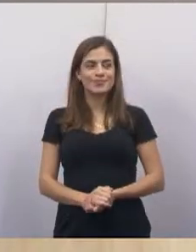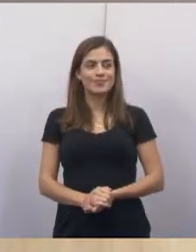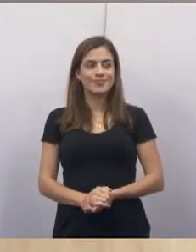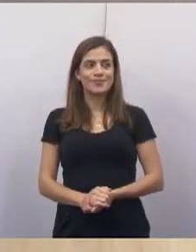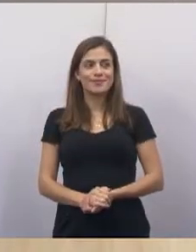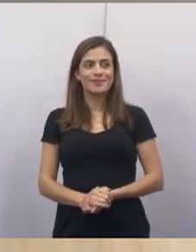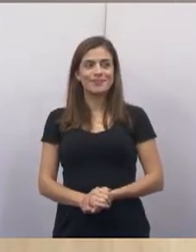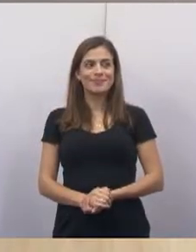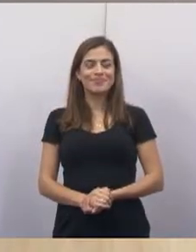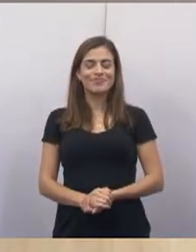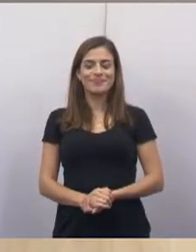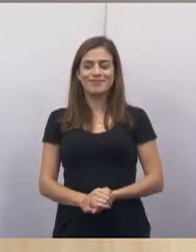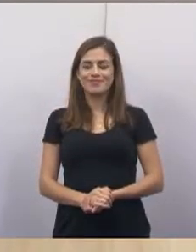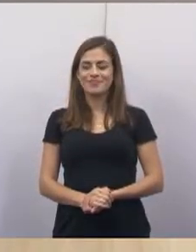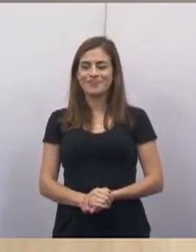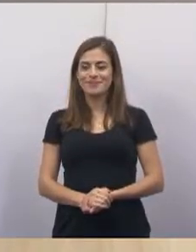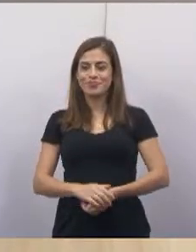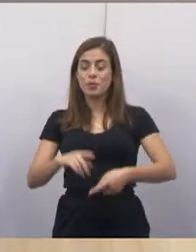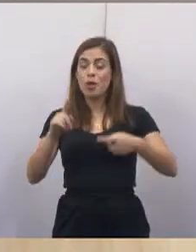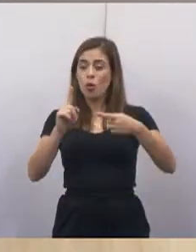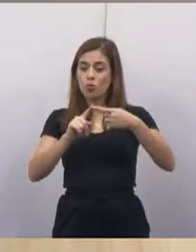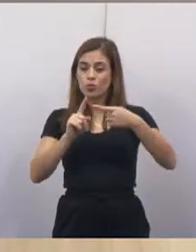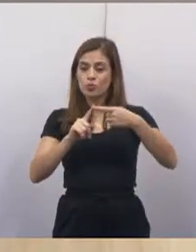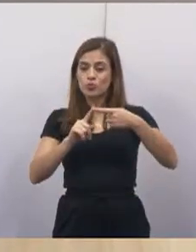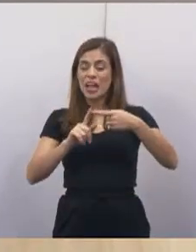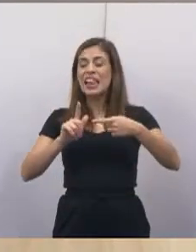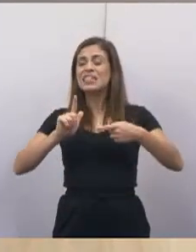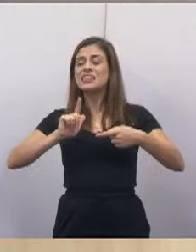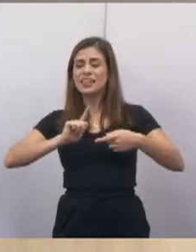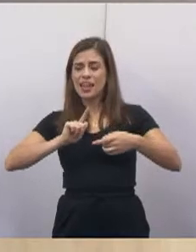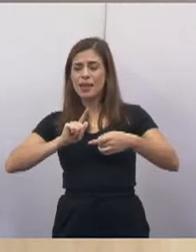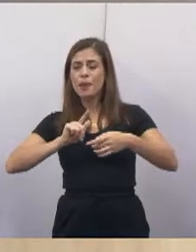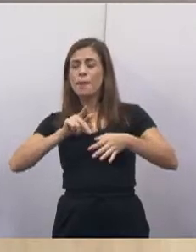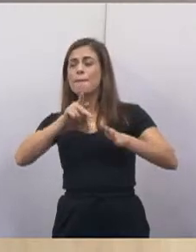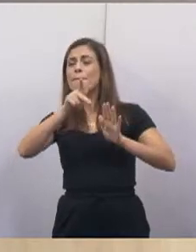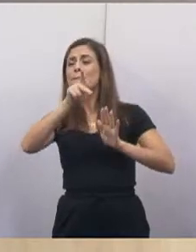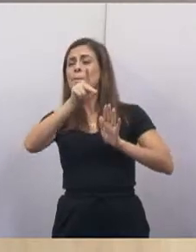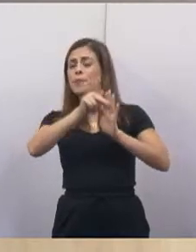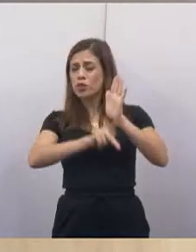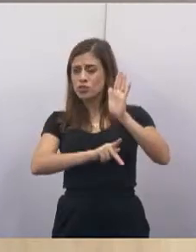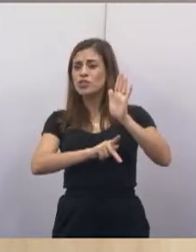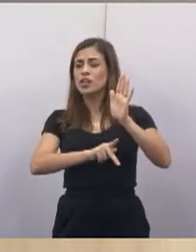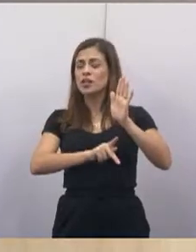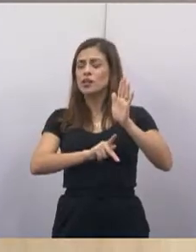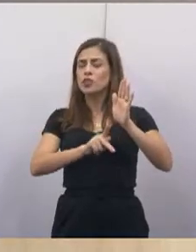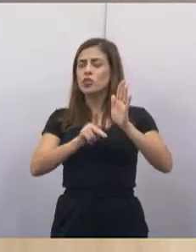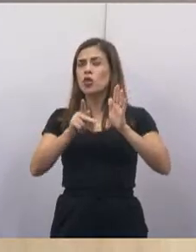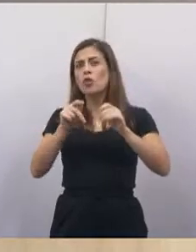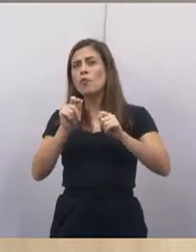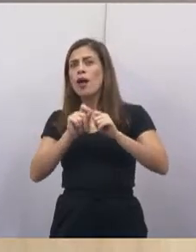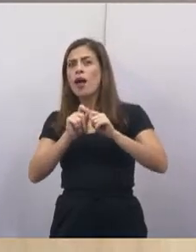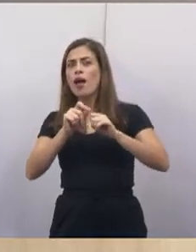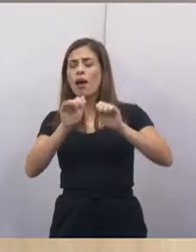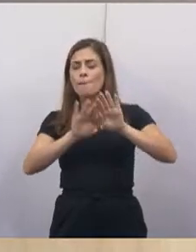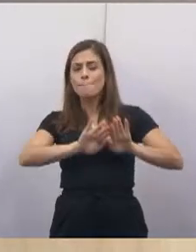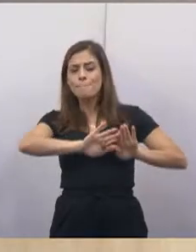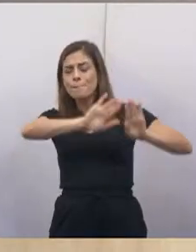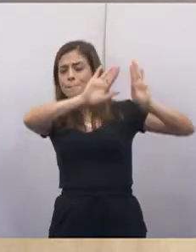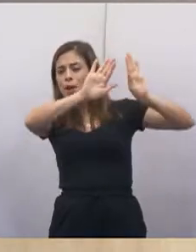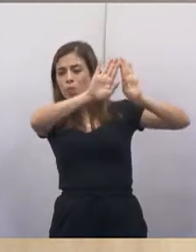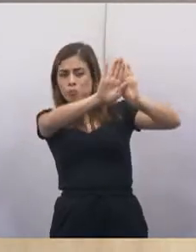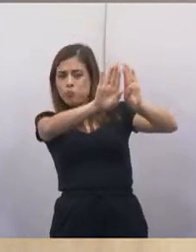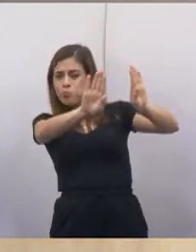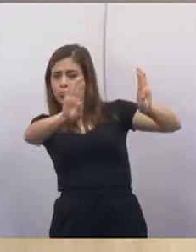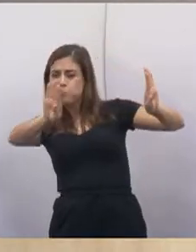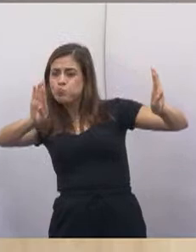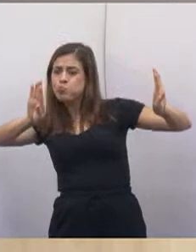1. Existe um projeto prevendo a colocação de grades protetoras em todas as